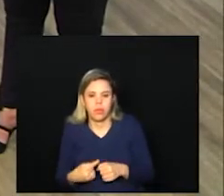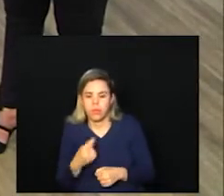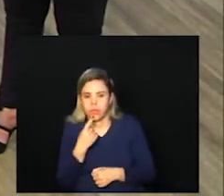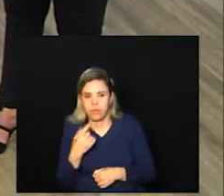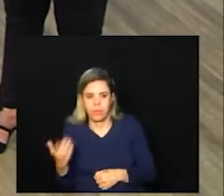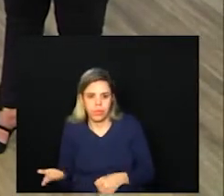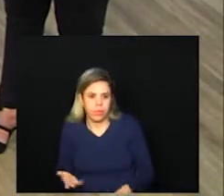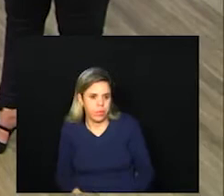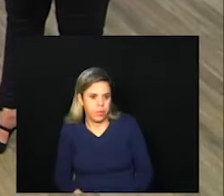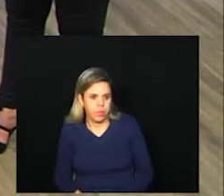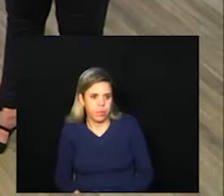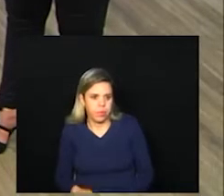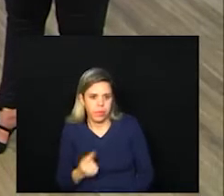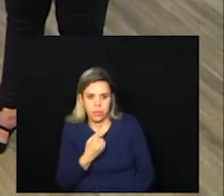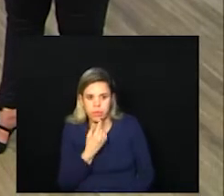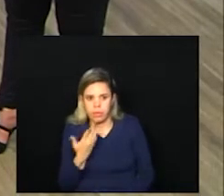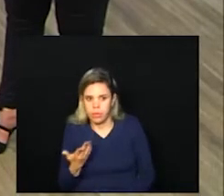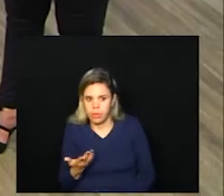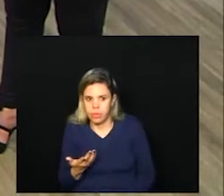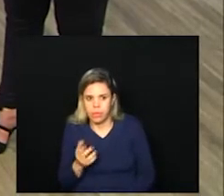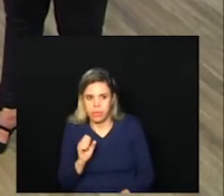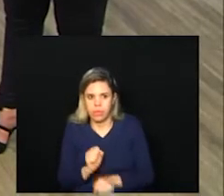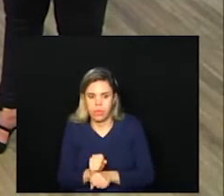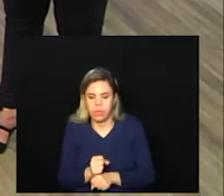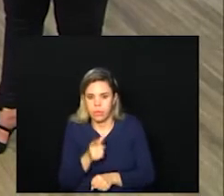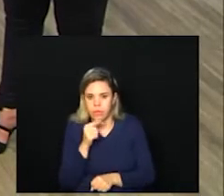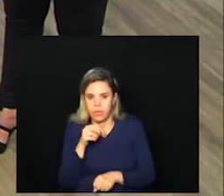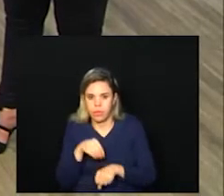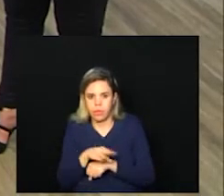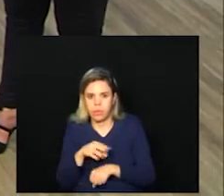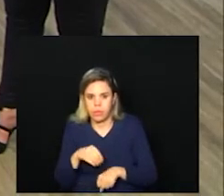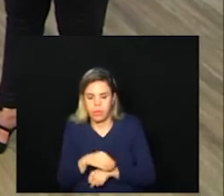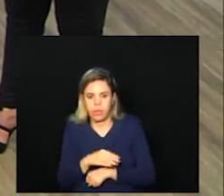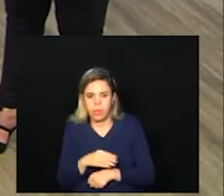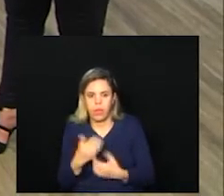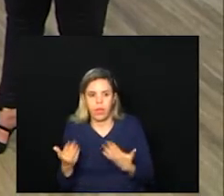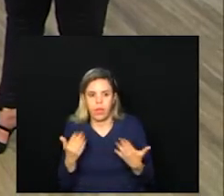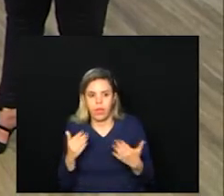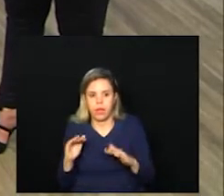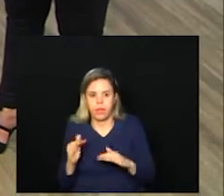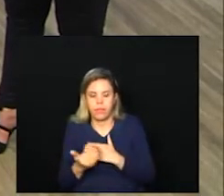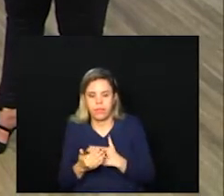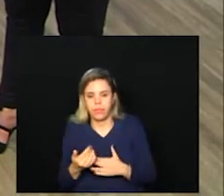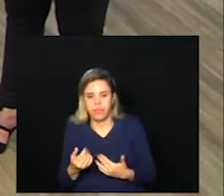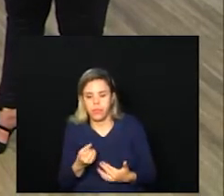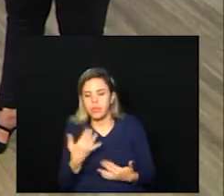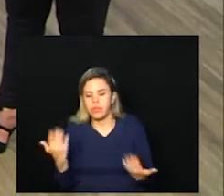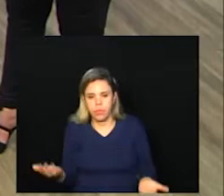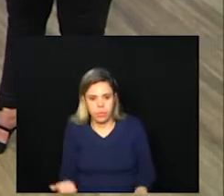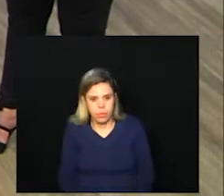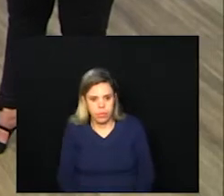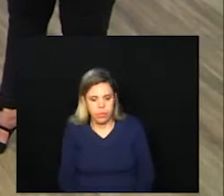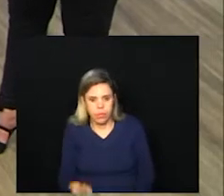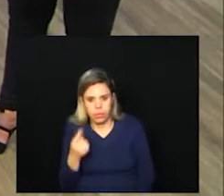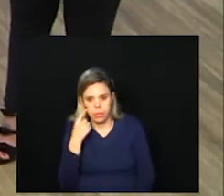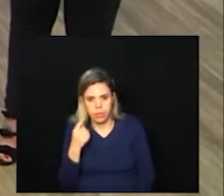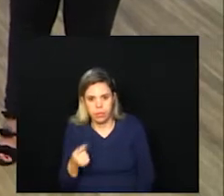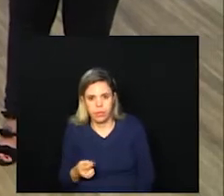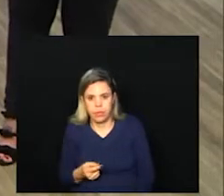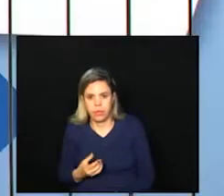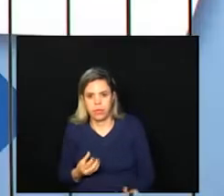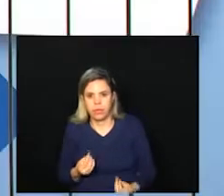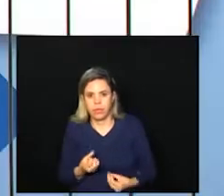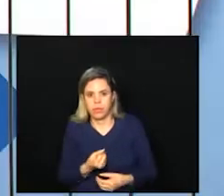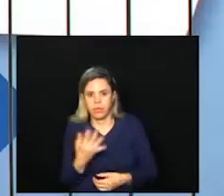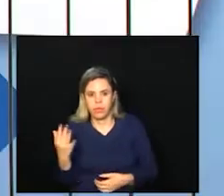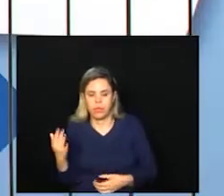de Campinas, Minabreu, interrupção no fornecimento de água para qual bairro e quando? Olha, será para